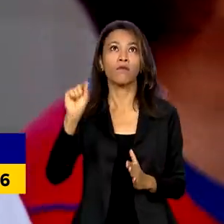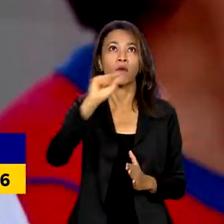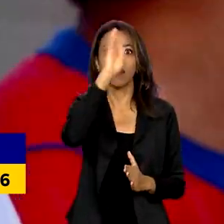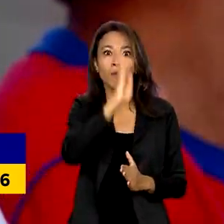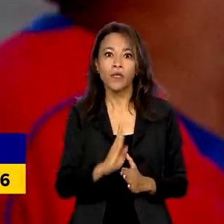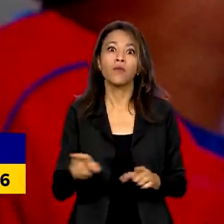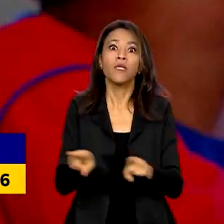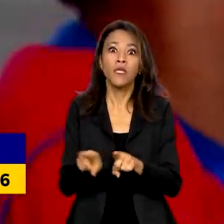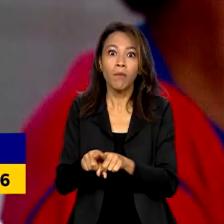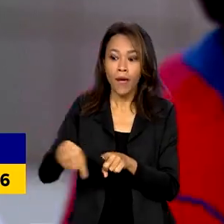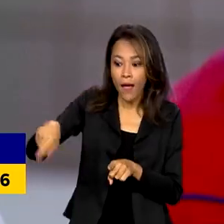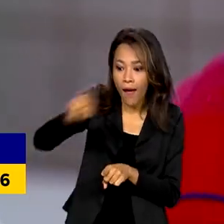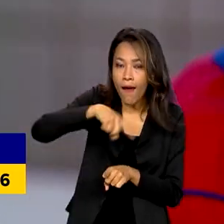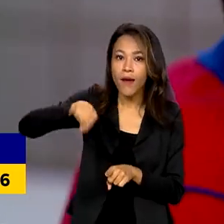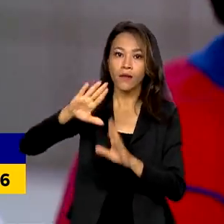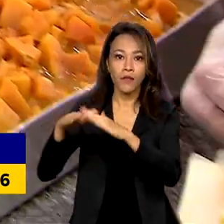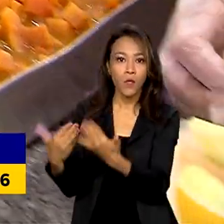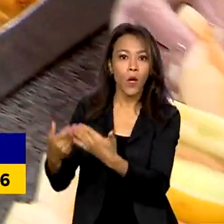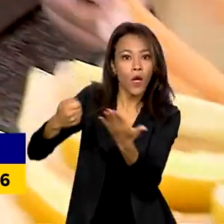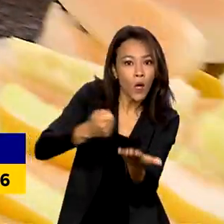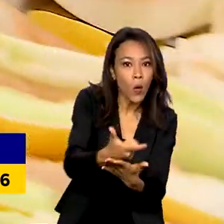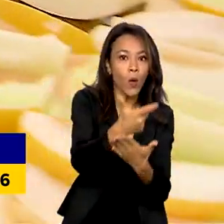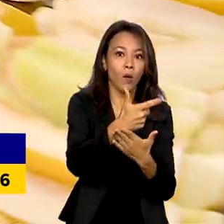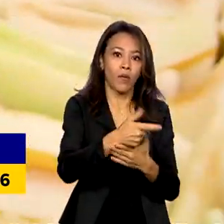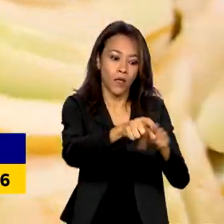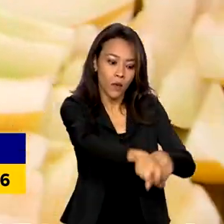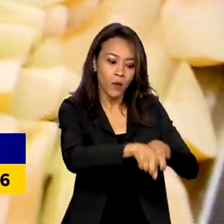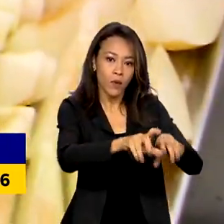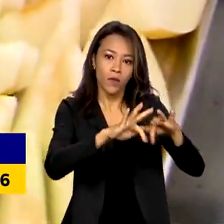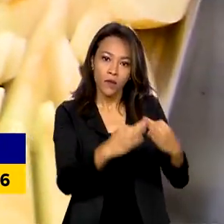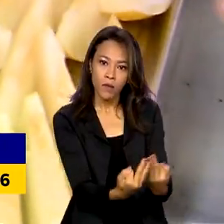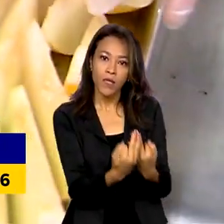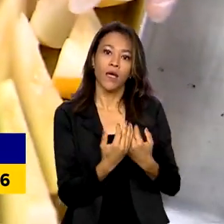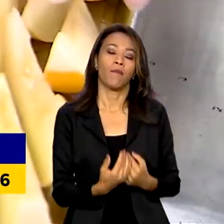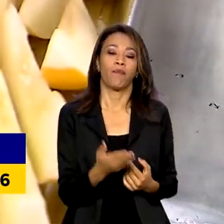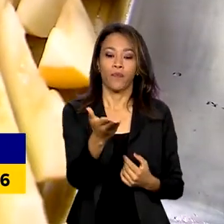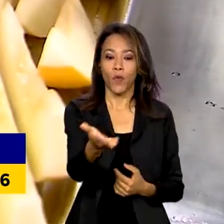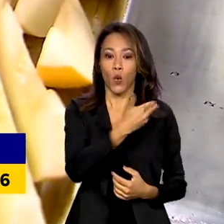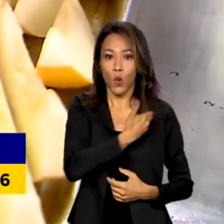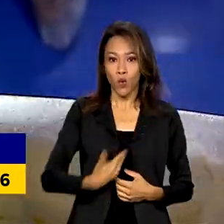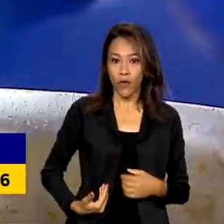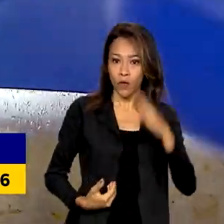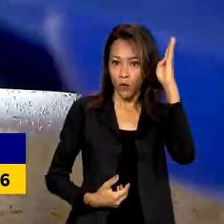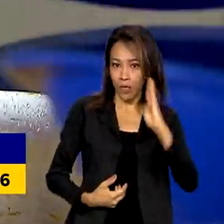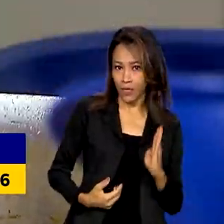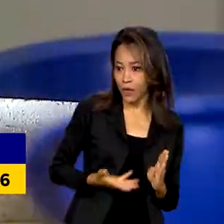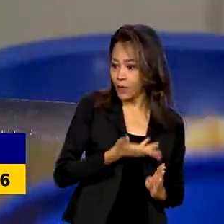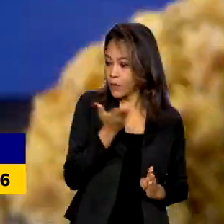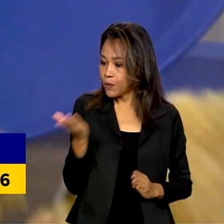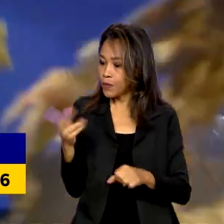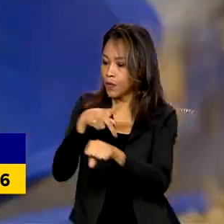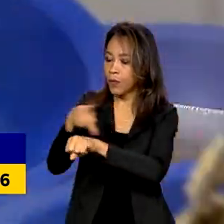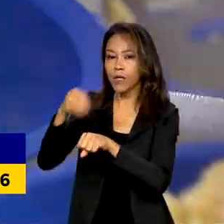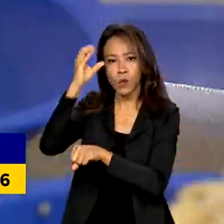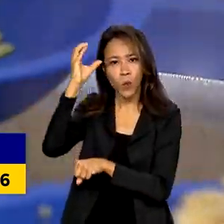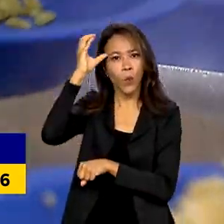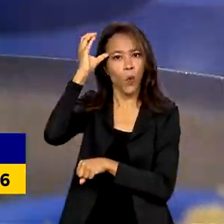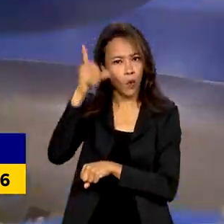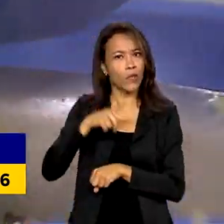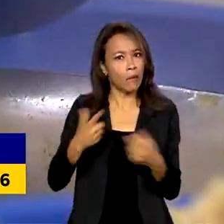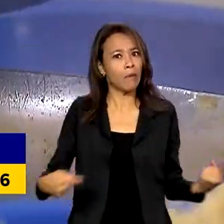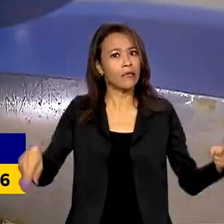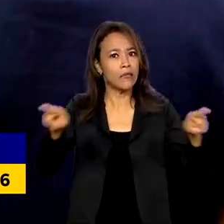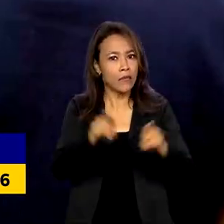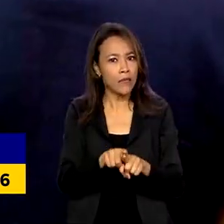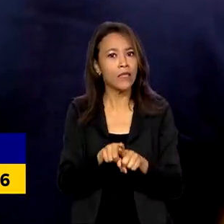compra também da agricultura familiar. O governo brasileiro e do Congo já possuem parcerias na luta mundial